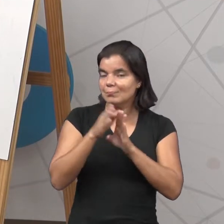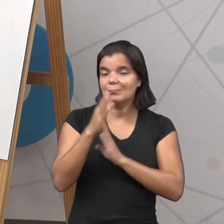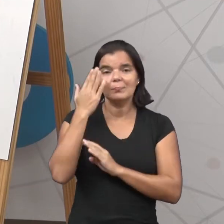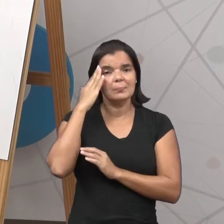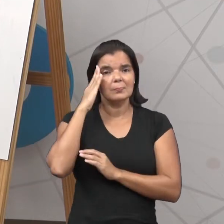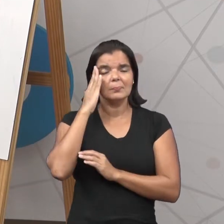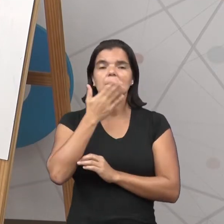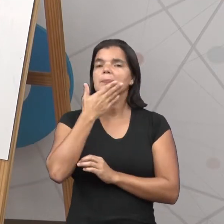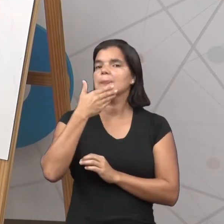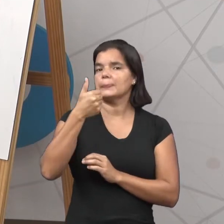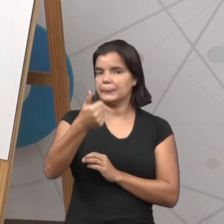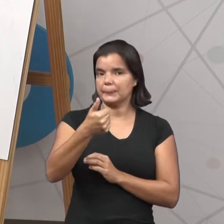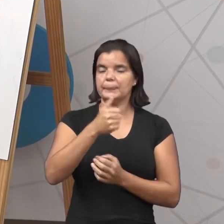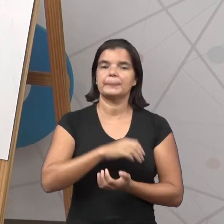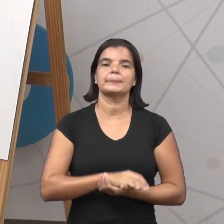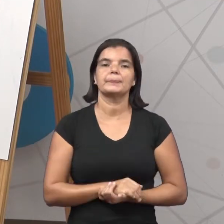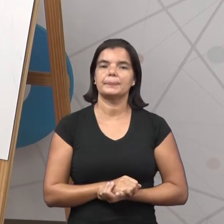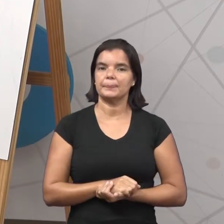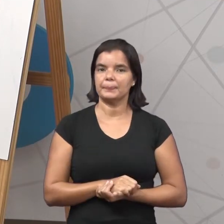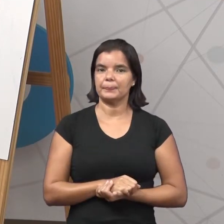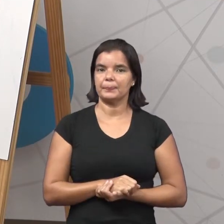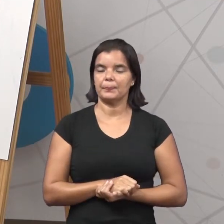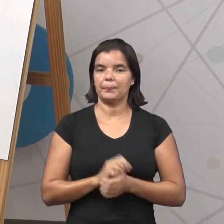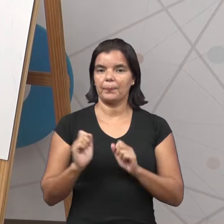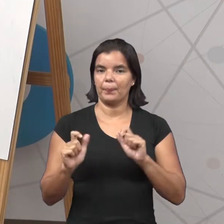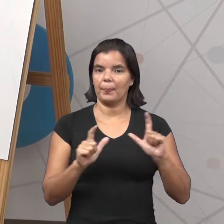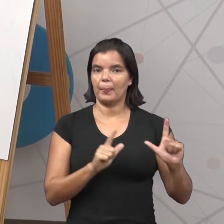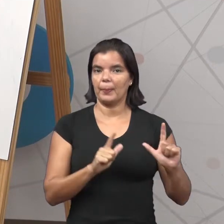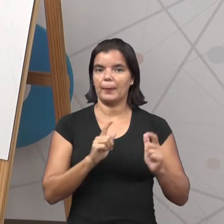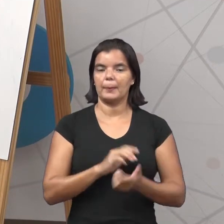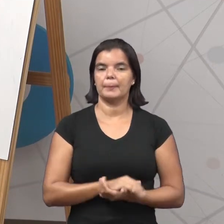um pouquinho melhor sobre isso, ok? Vamos lá para a telinha.